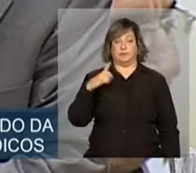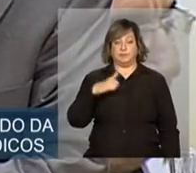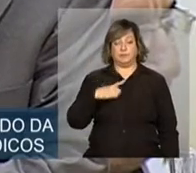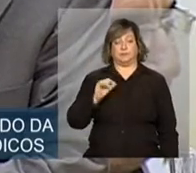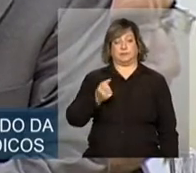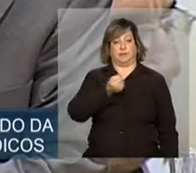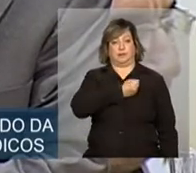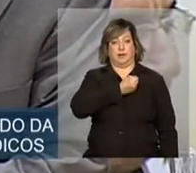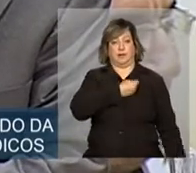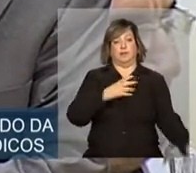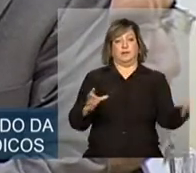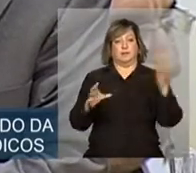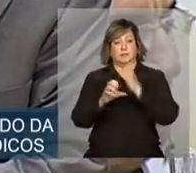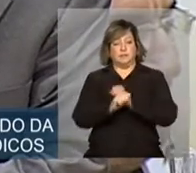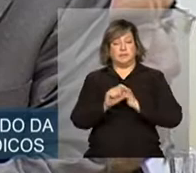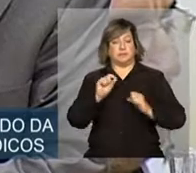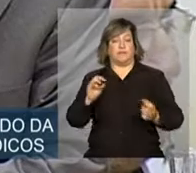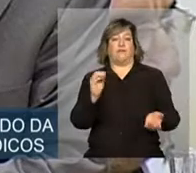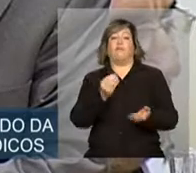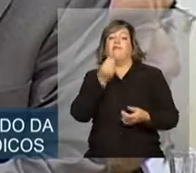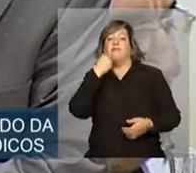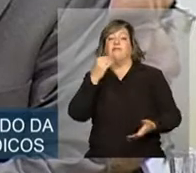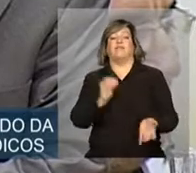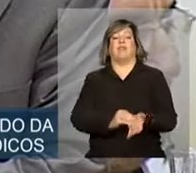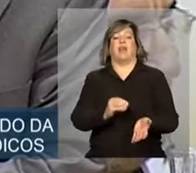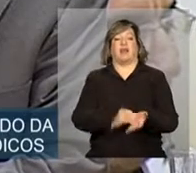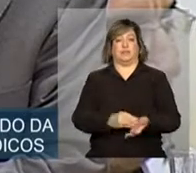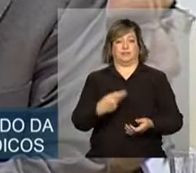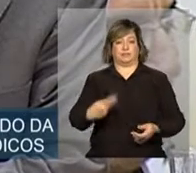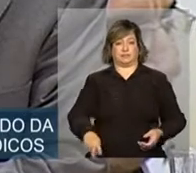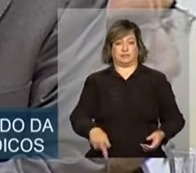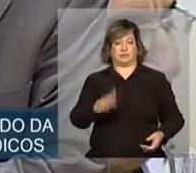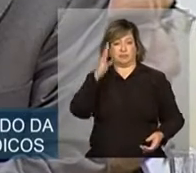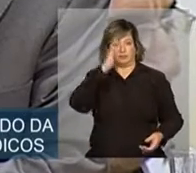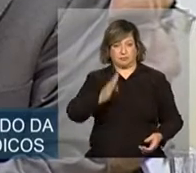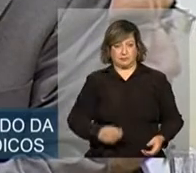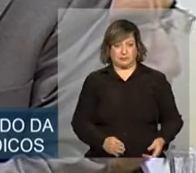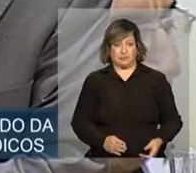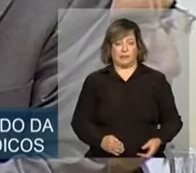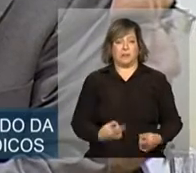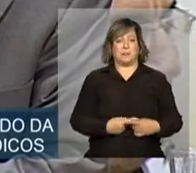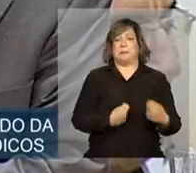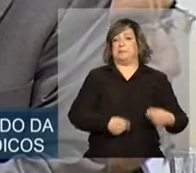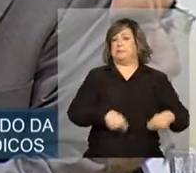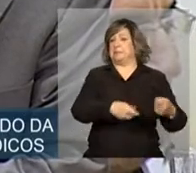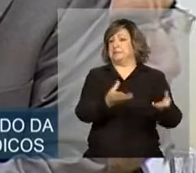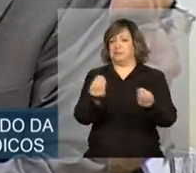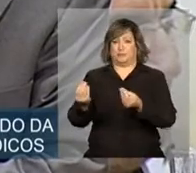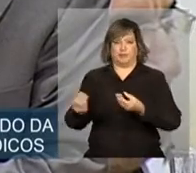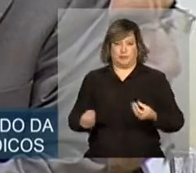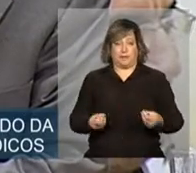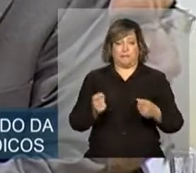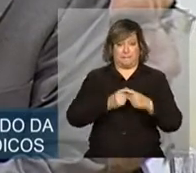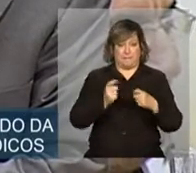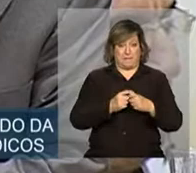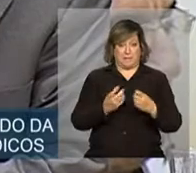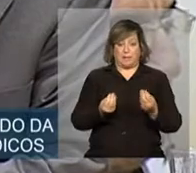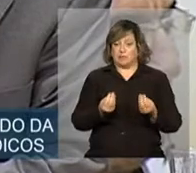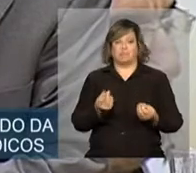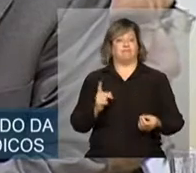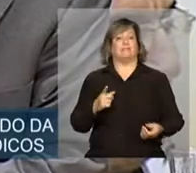insuficiente de médicos no país para dar conta de todas as carências é absolutamente natural